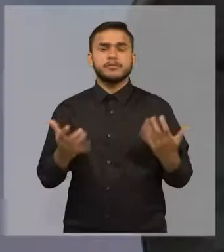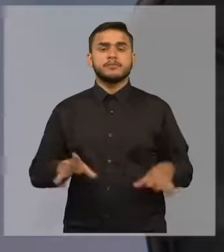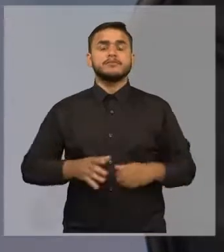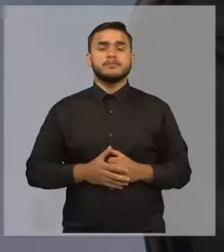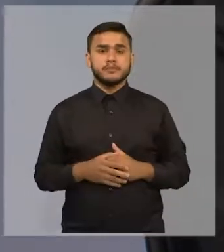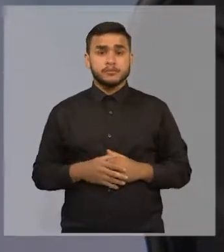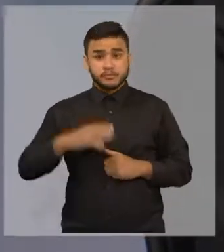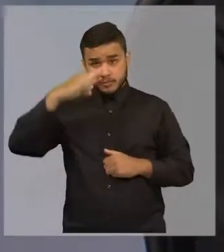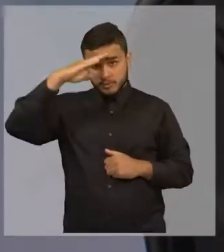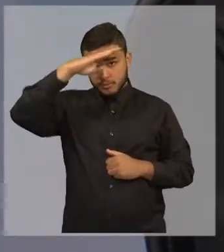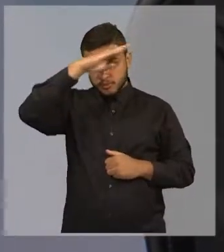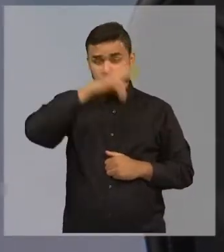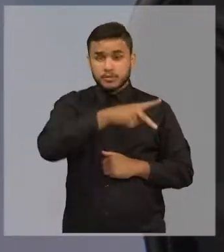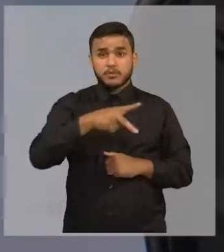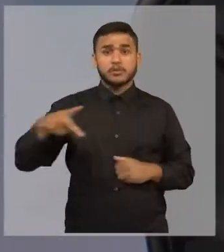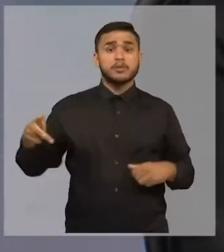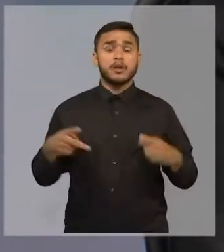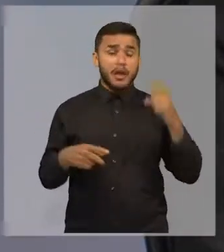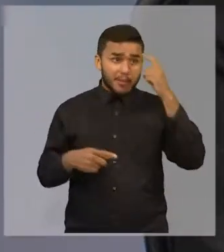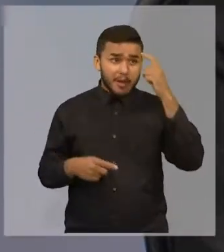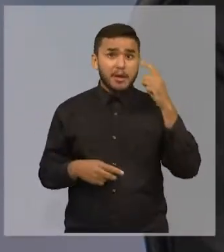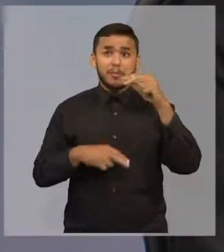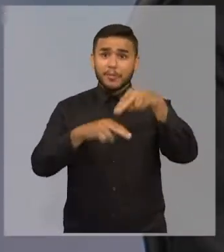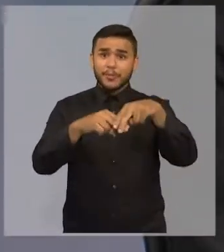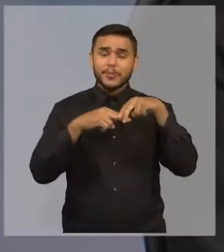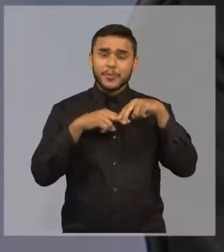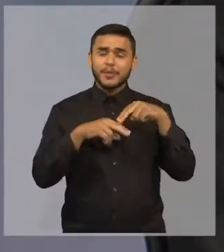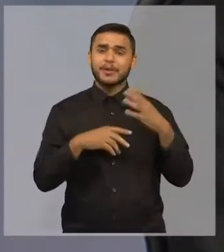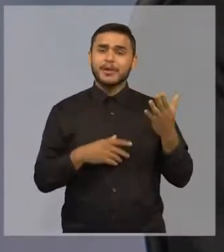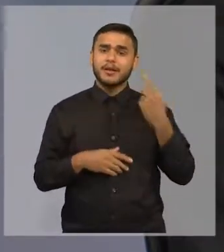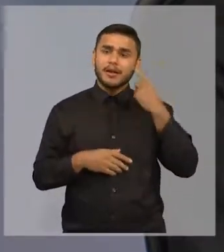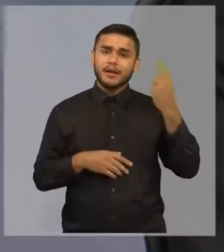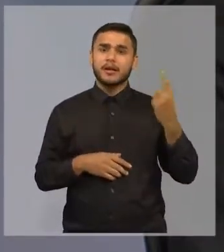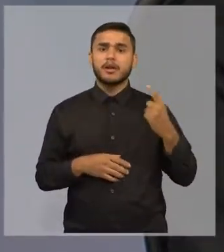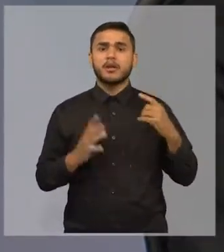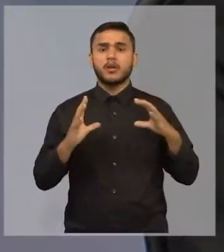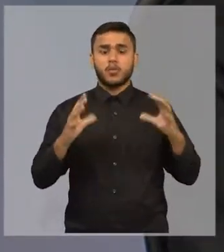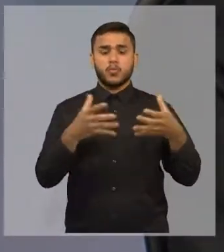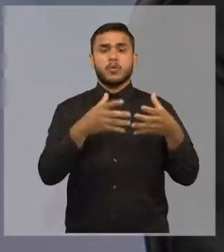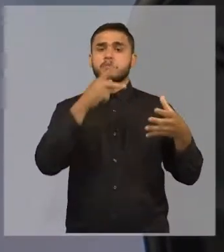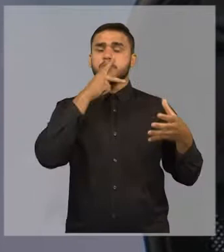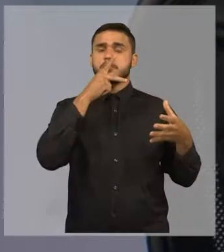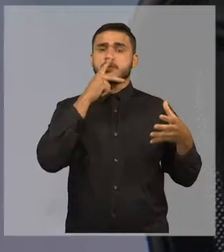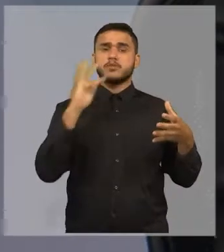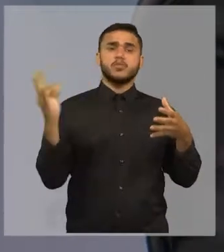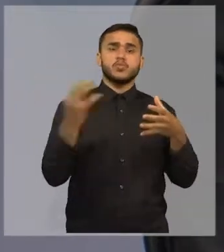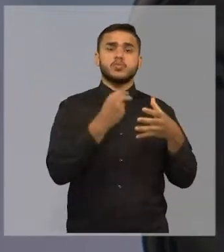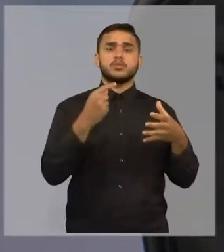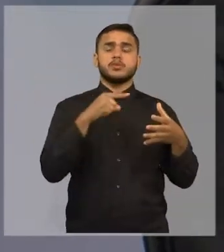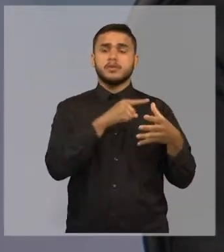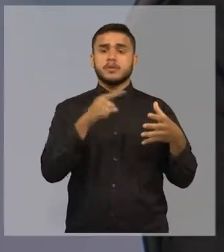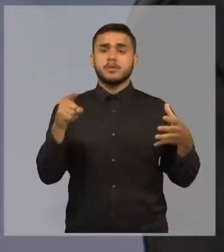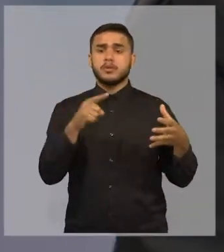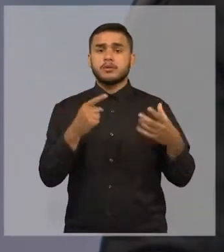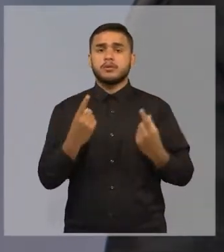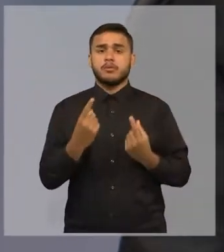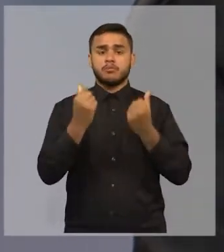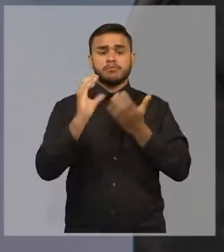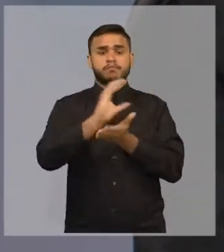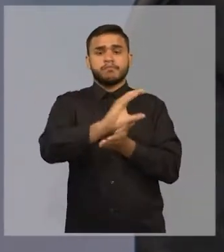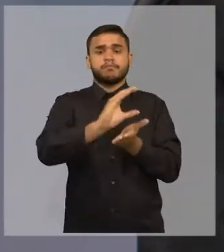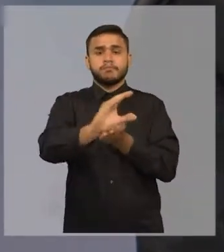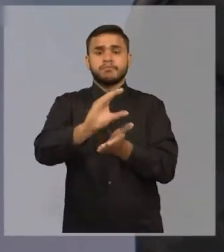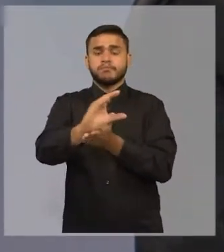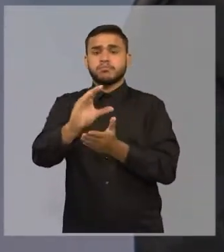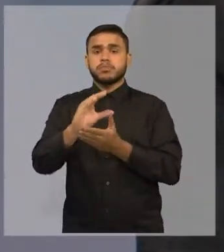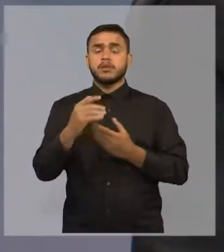O que é o Bolsonaro em última análise? É fruto daquela delação em que o partido dele, todo mundo do partido dele recebeu